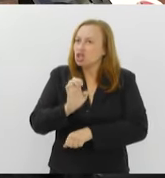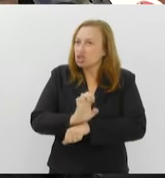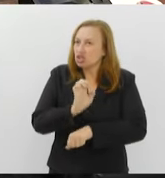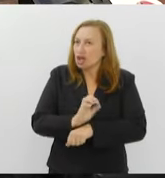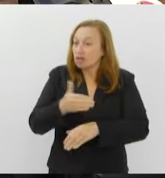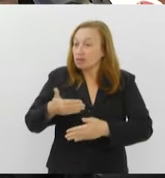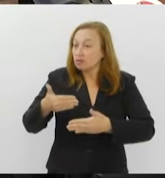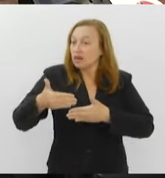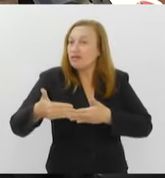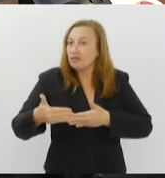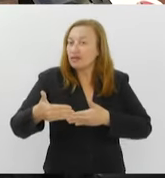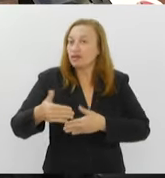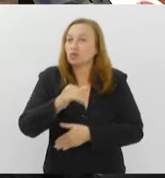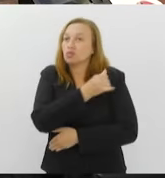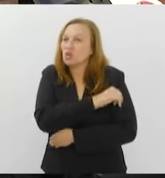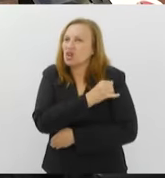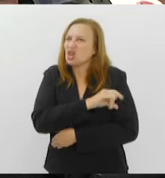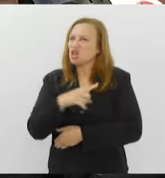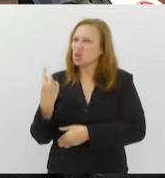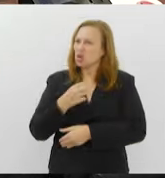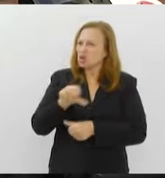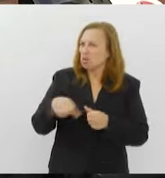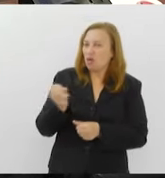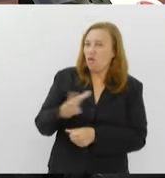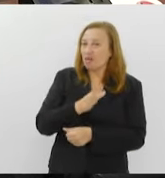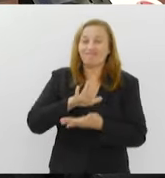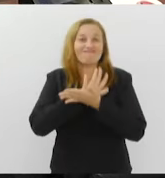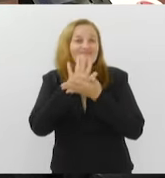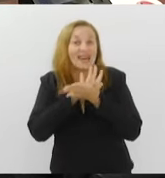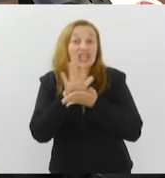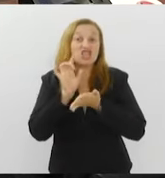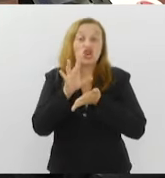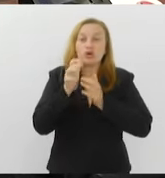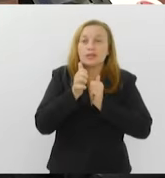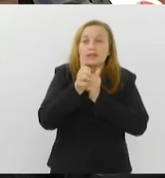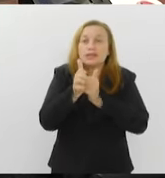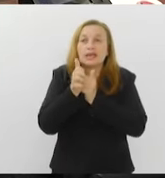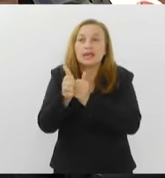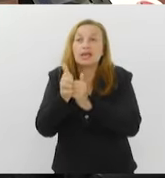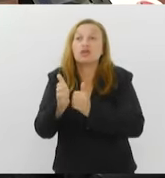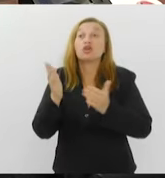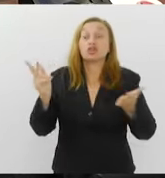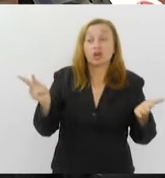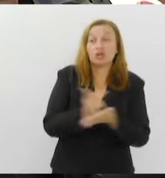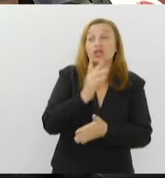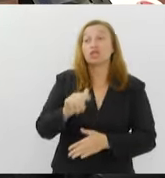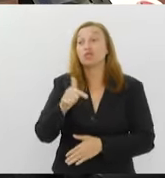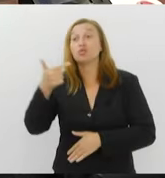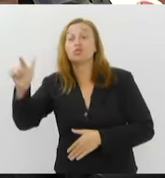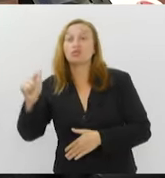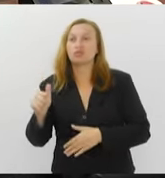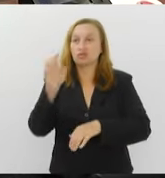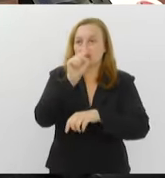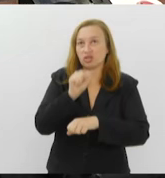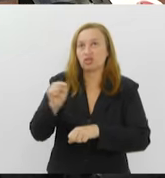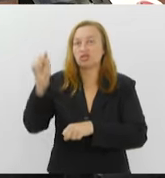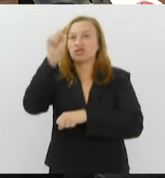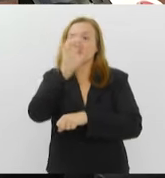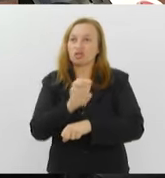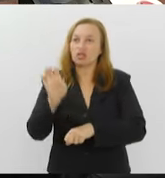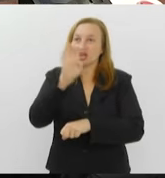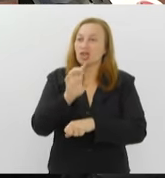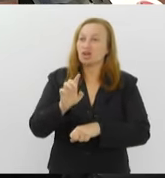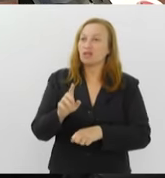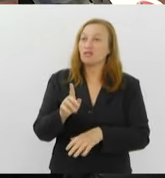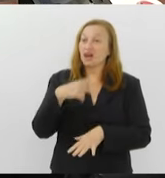Então, nós não estamos inovando nada, apenas seguindo o que já acontece em outros estados. Nós estamos falando de reeleição